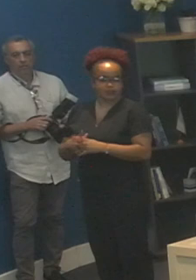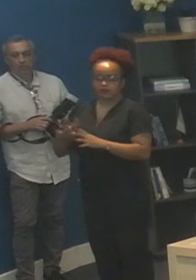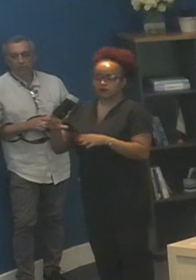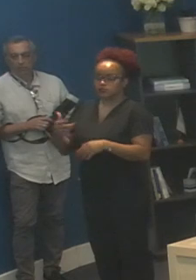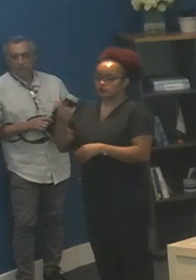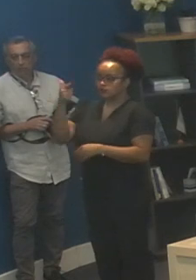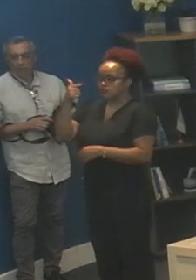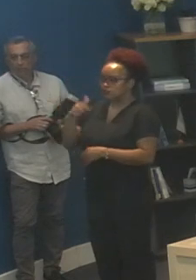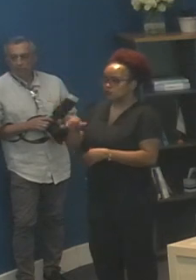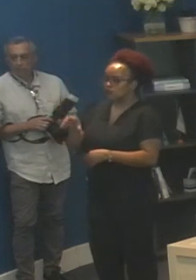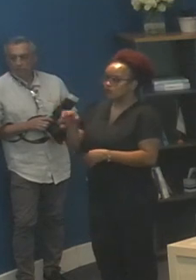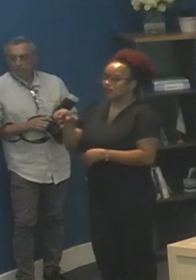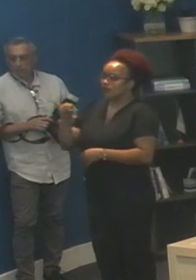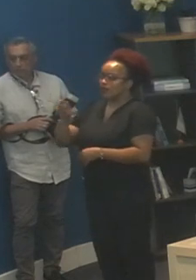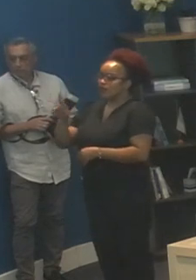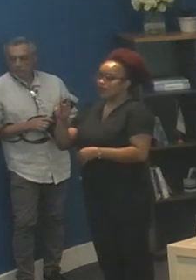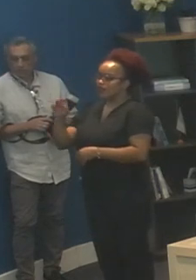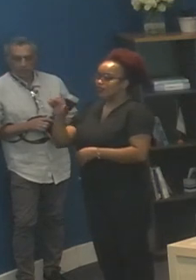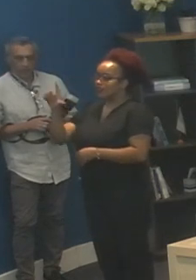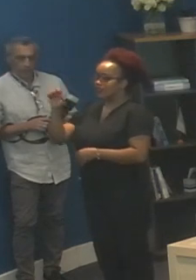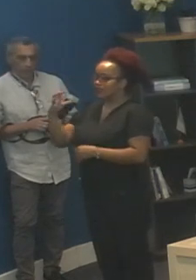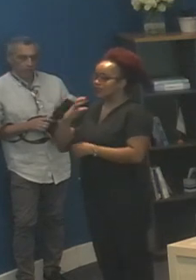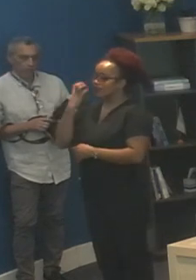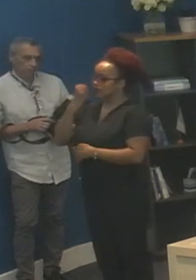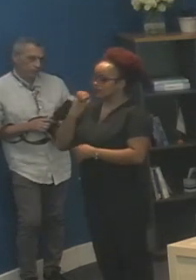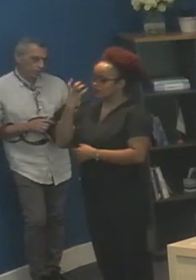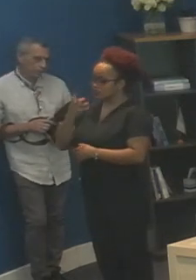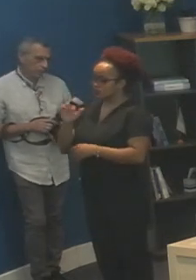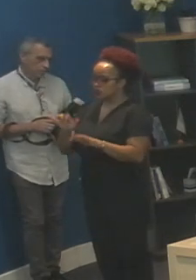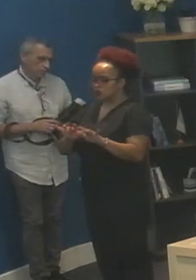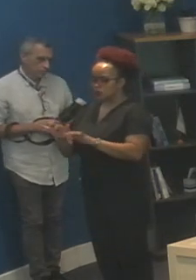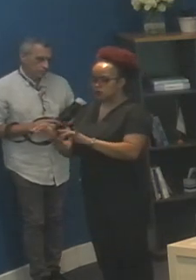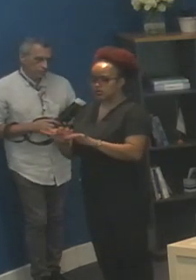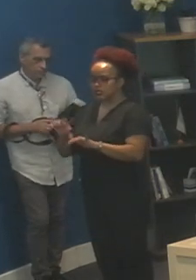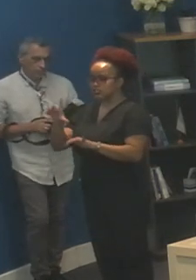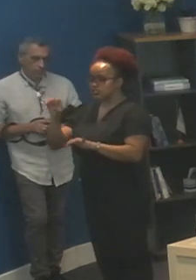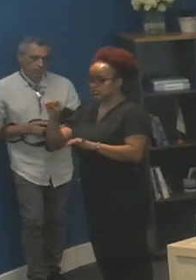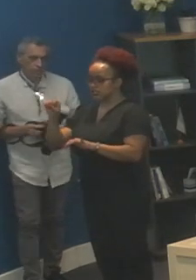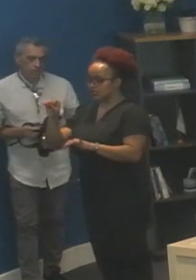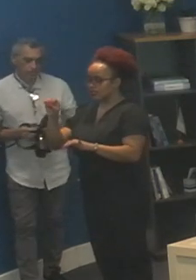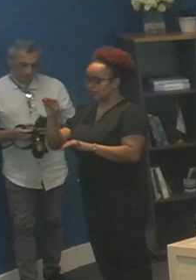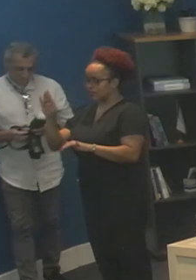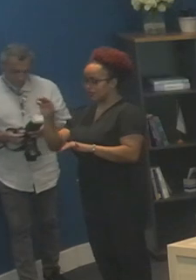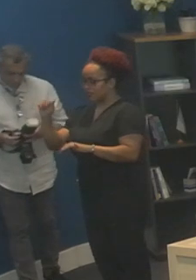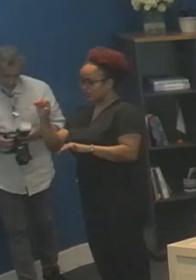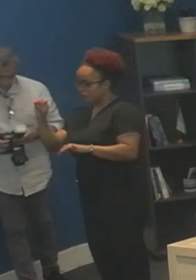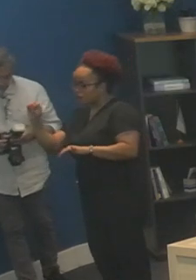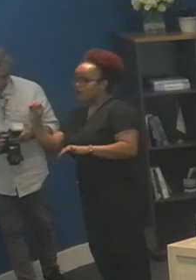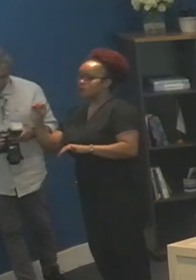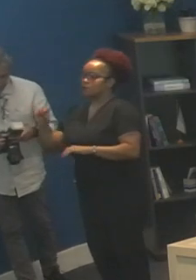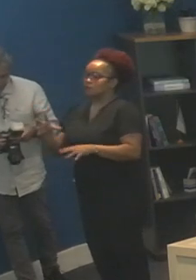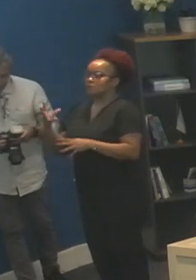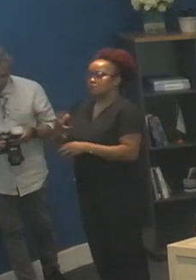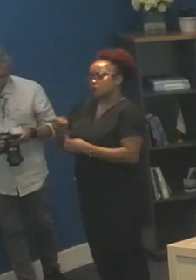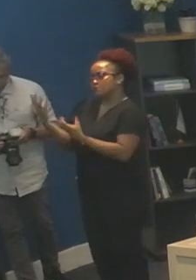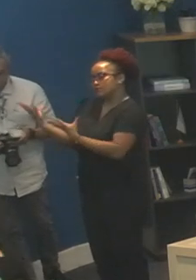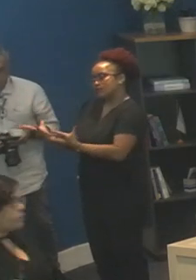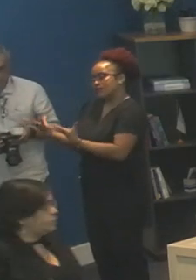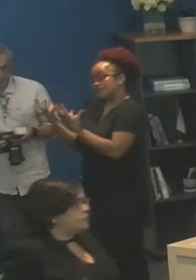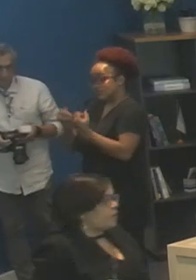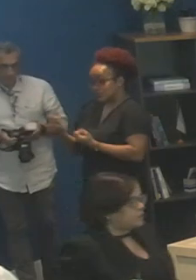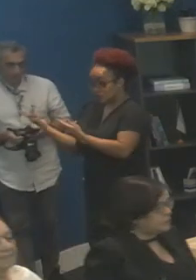cantora Inês Helena com o tecladista Lobão Ramos, que muito gentilmente atenderam o nosso convite